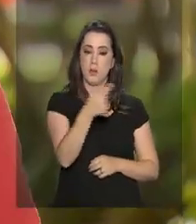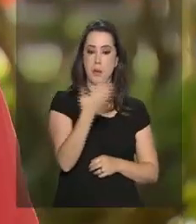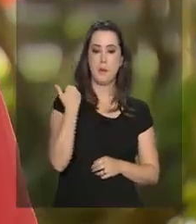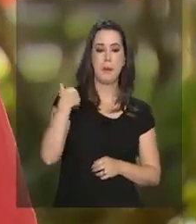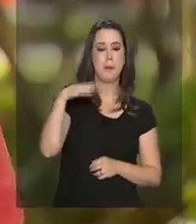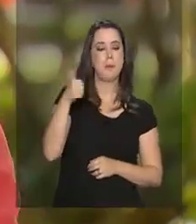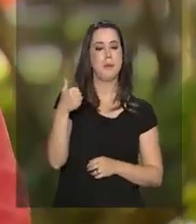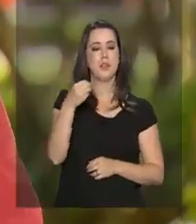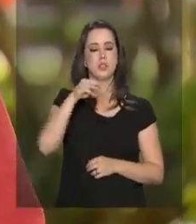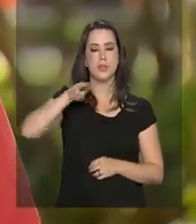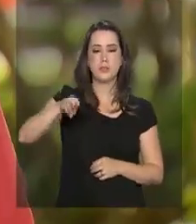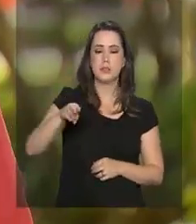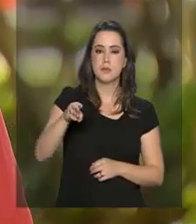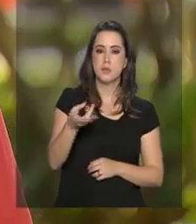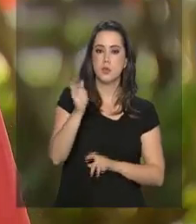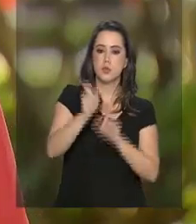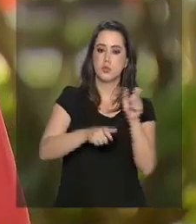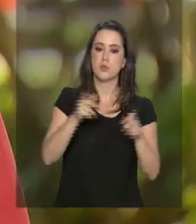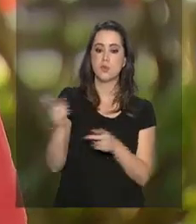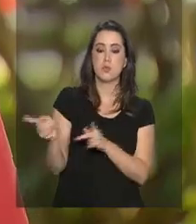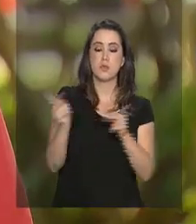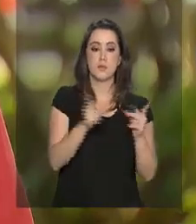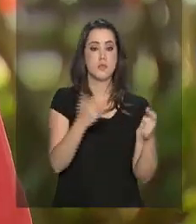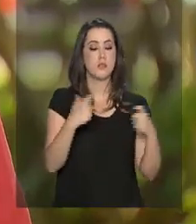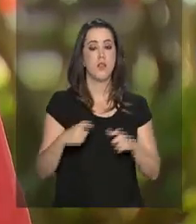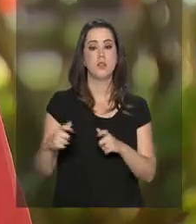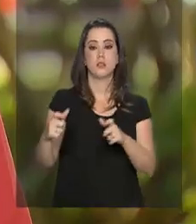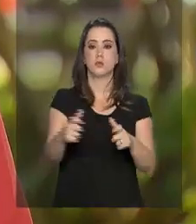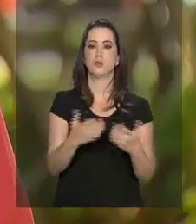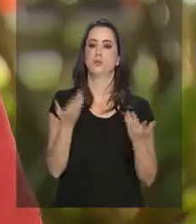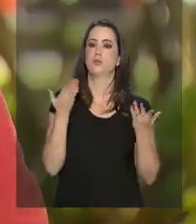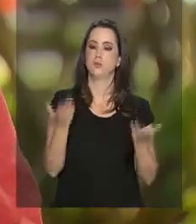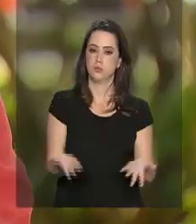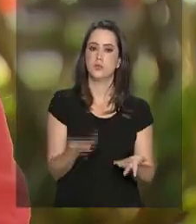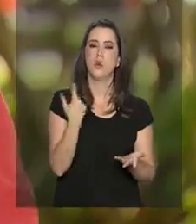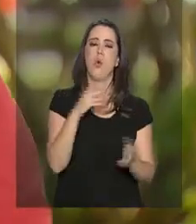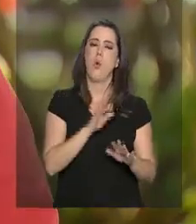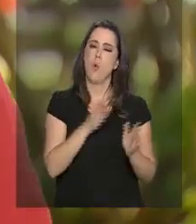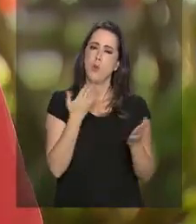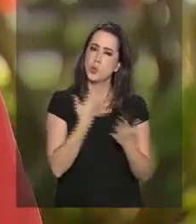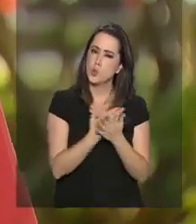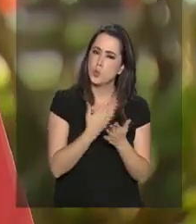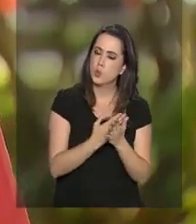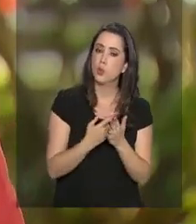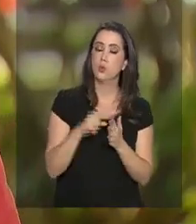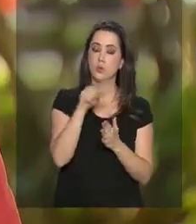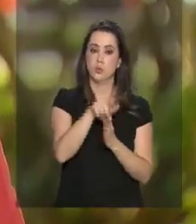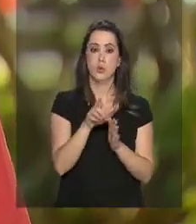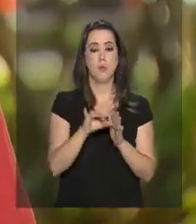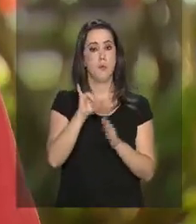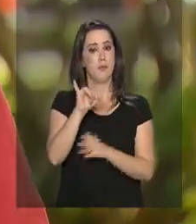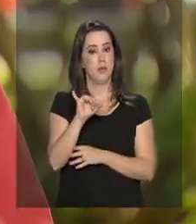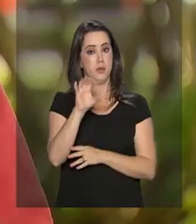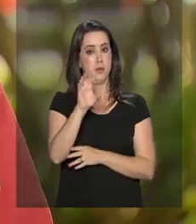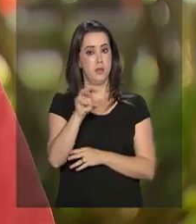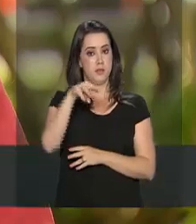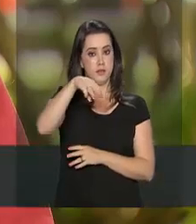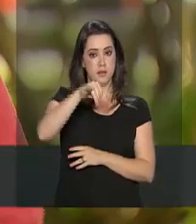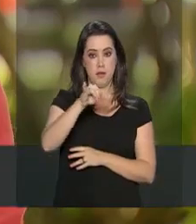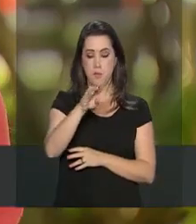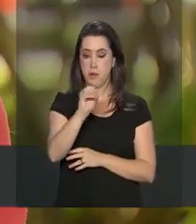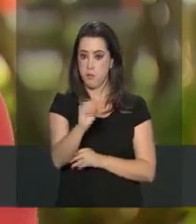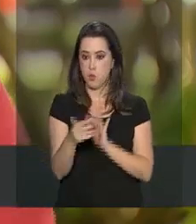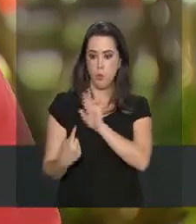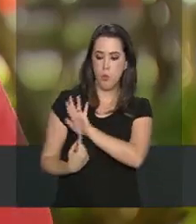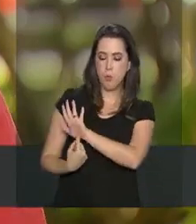de pessoas visitaram os parques nacionais como a chapada dos veadeiros um estudo realizado pelo instituto chico mendes aponta